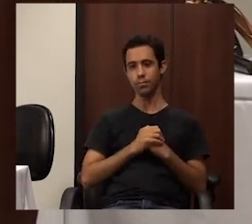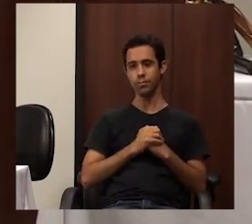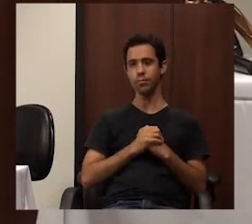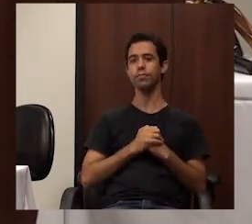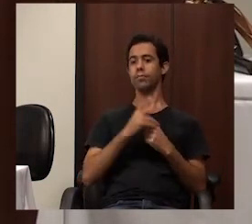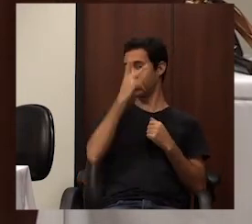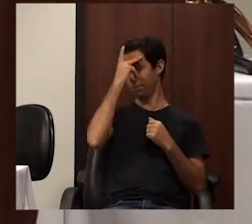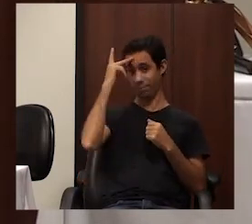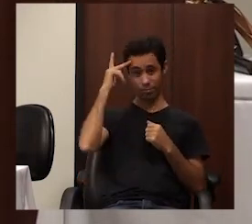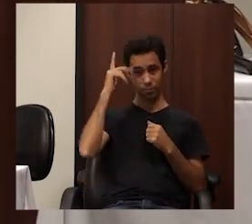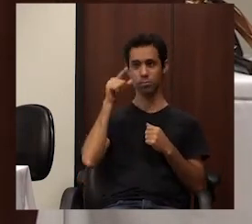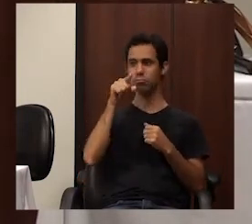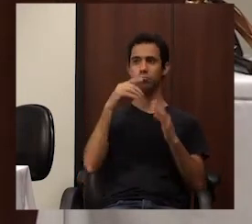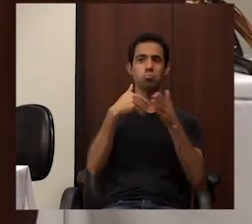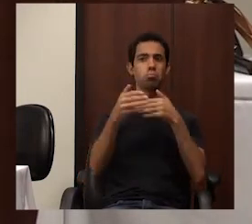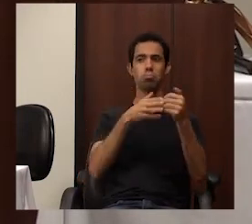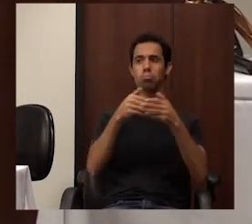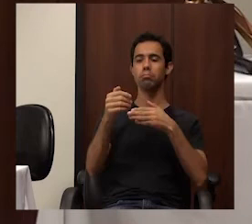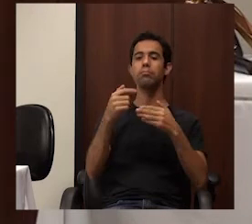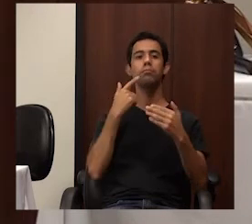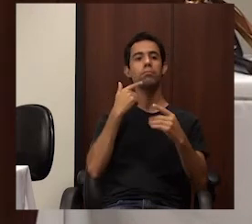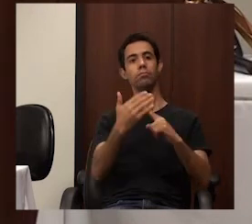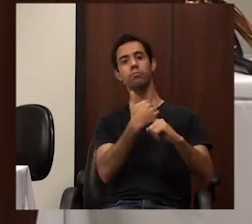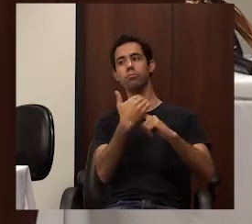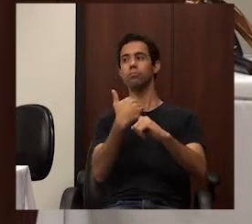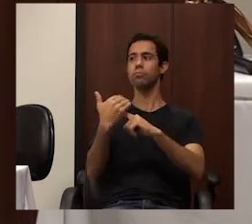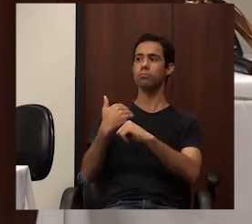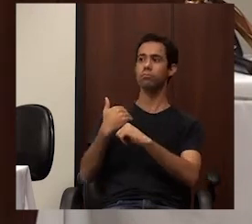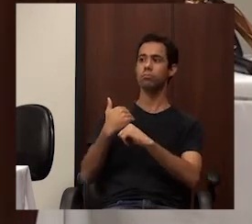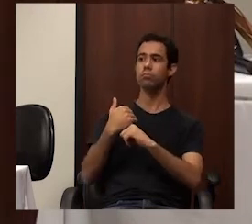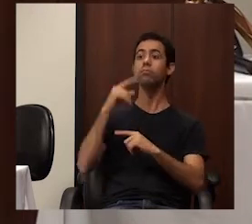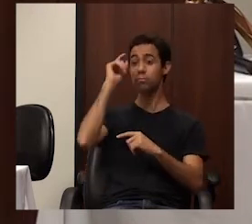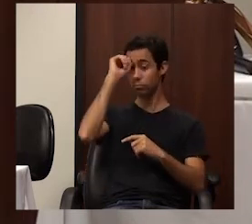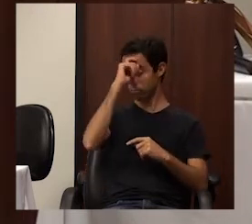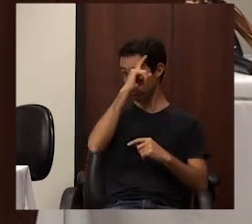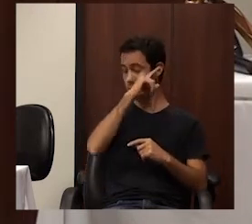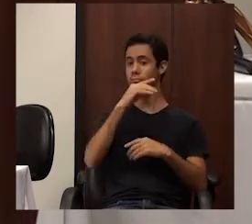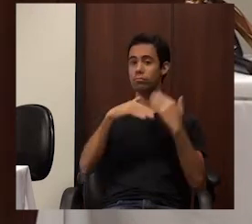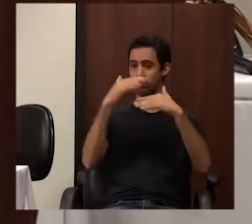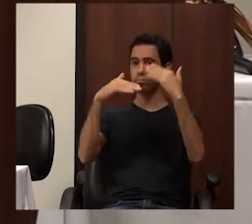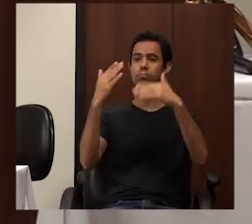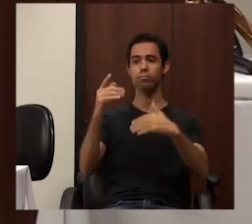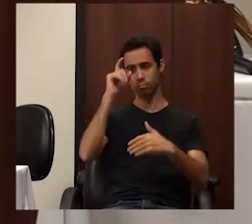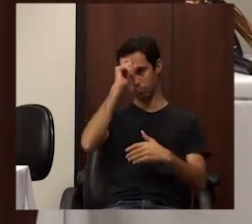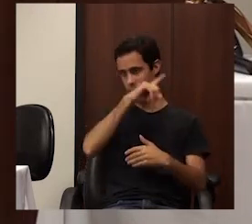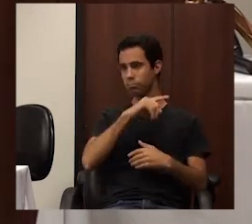mesma independência. Porque sem o espelho social é muito difícil você desenvolver essa